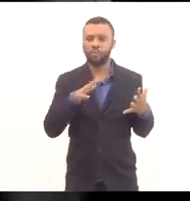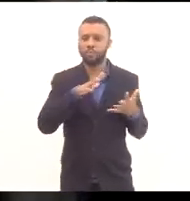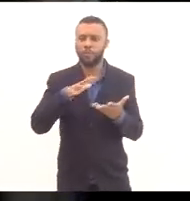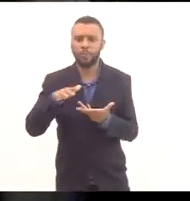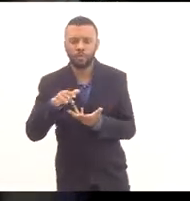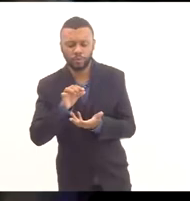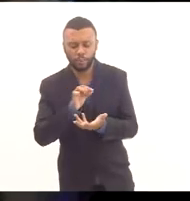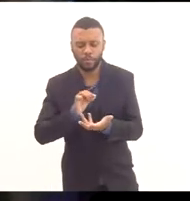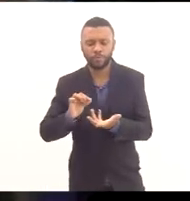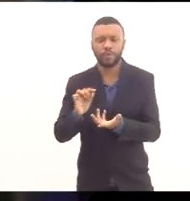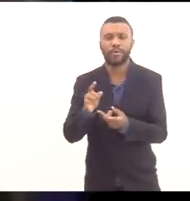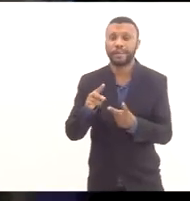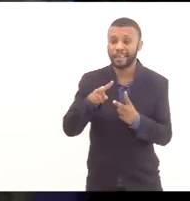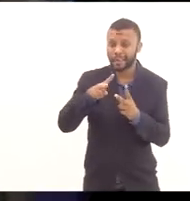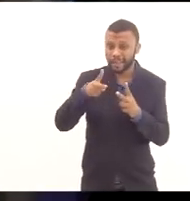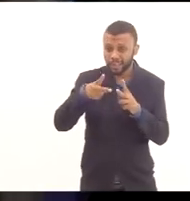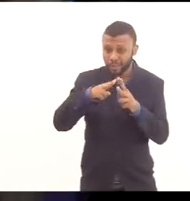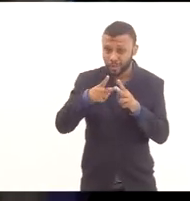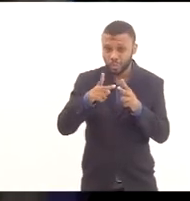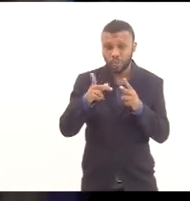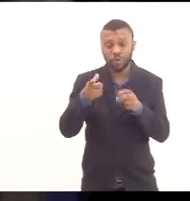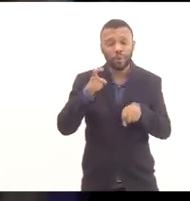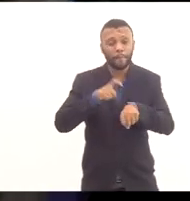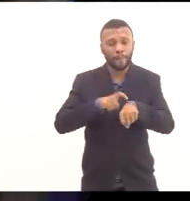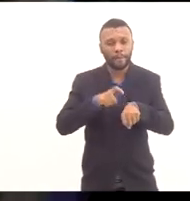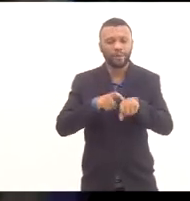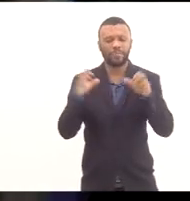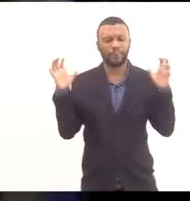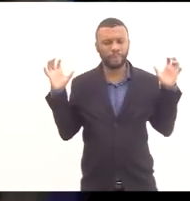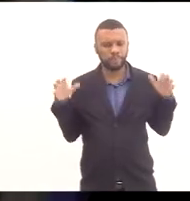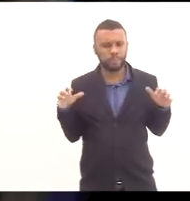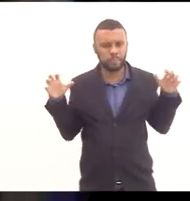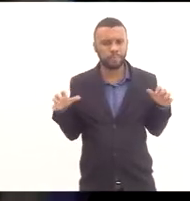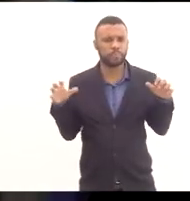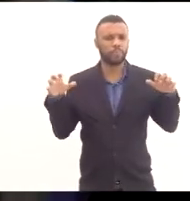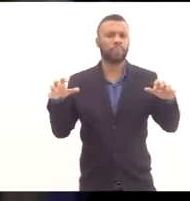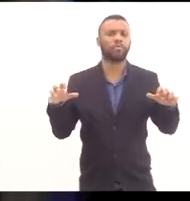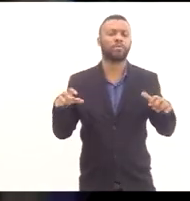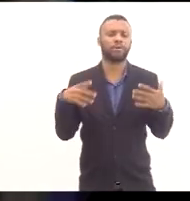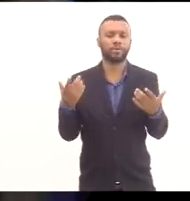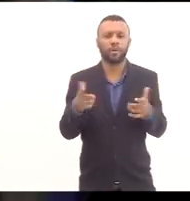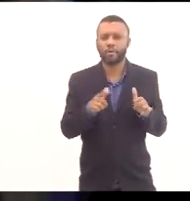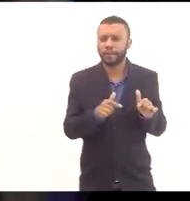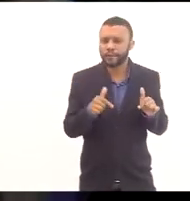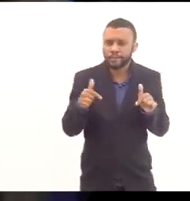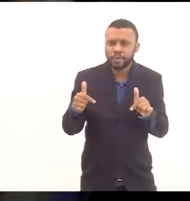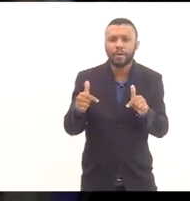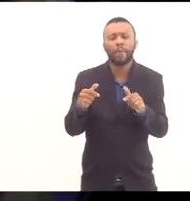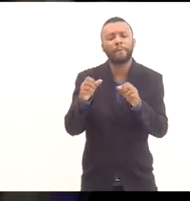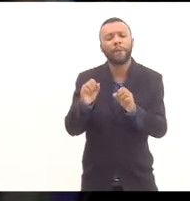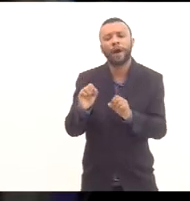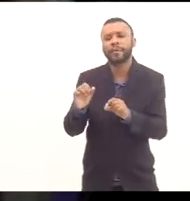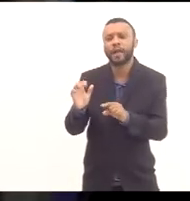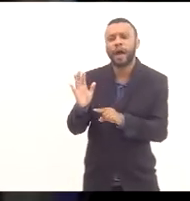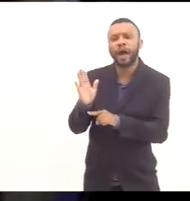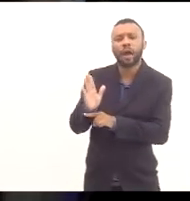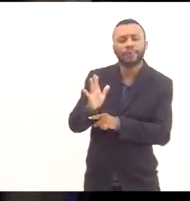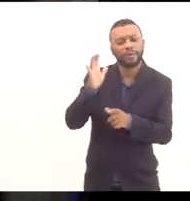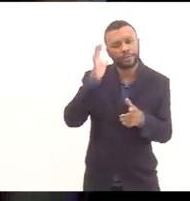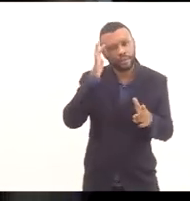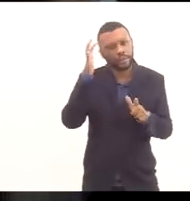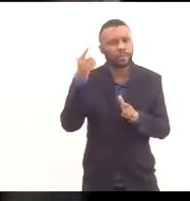por essas esses dois episódios de chuva então assim é por mais que esse mutirão possa solucionar